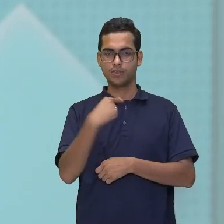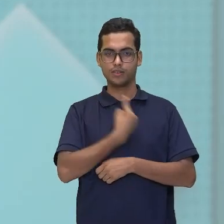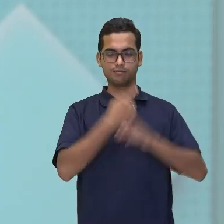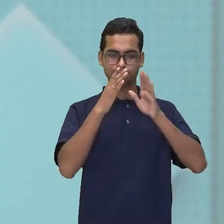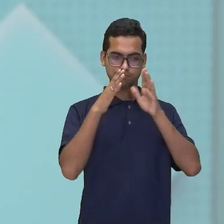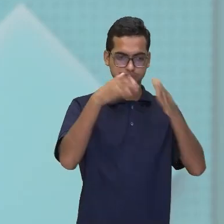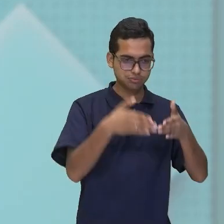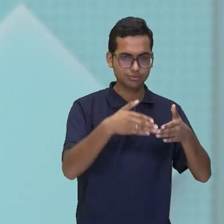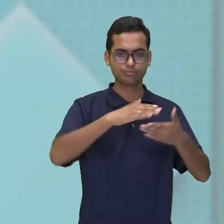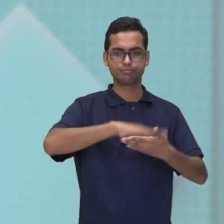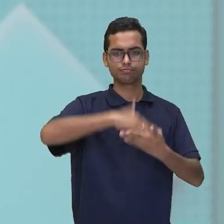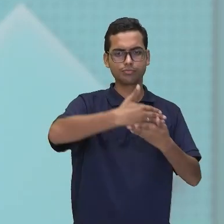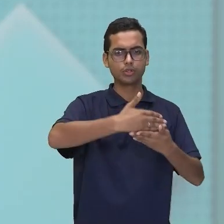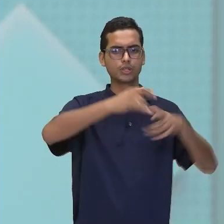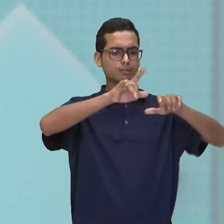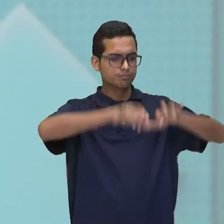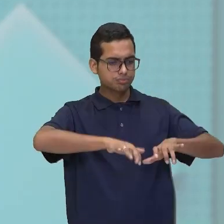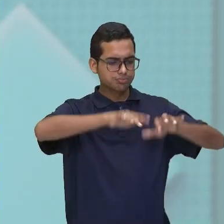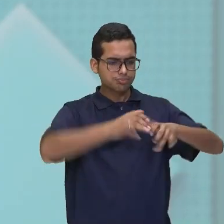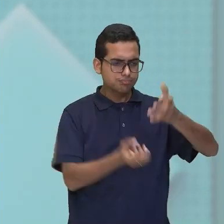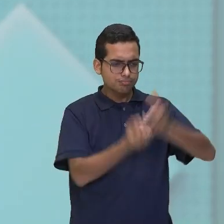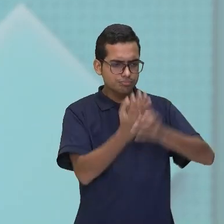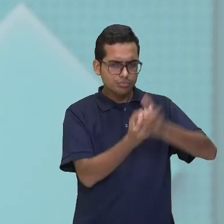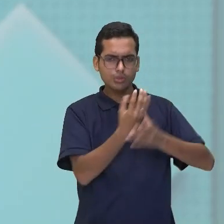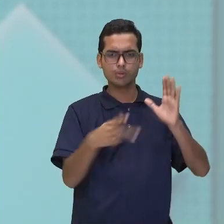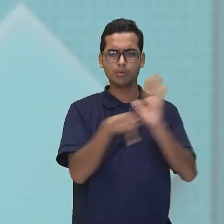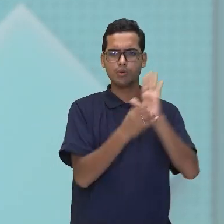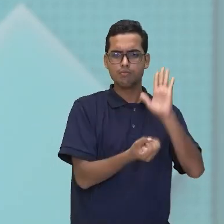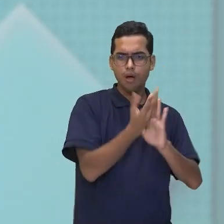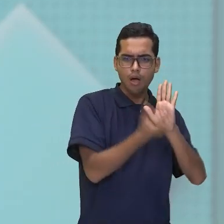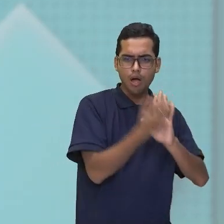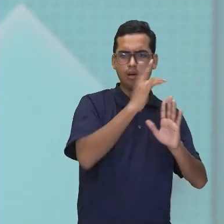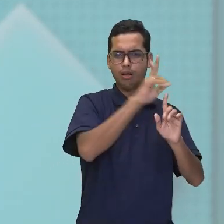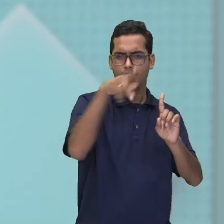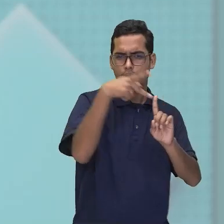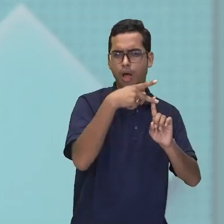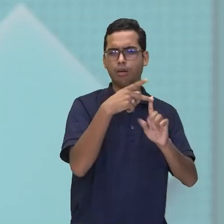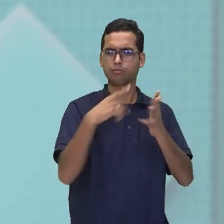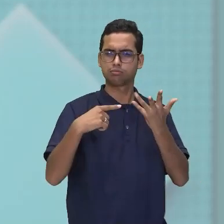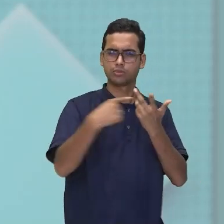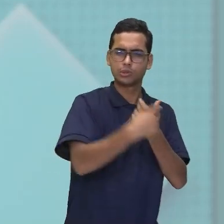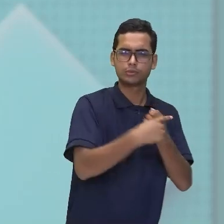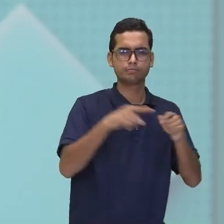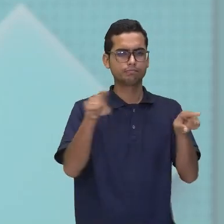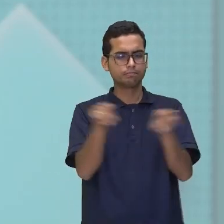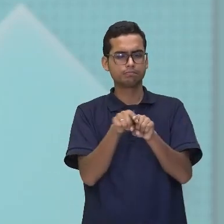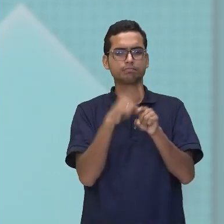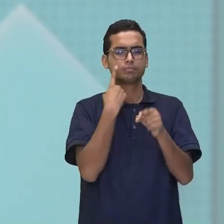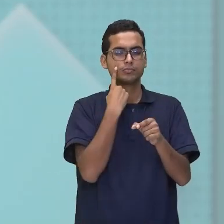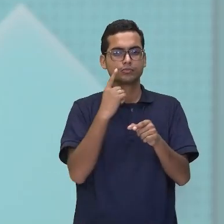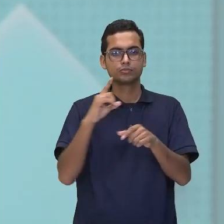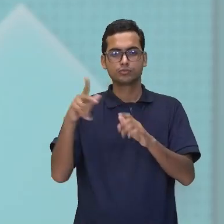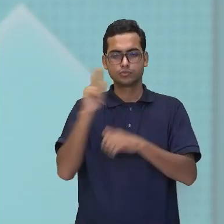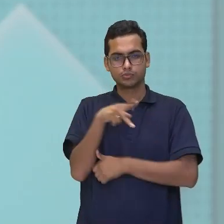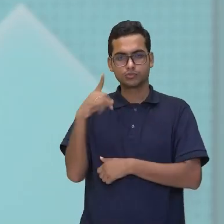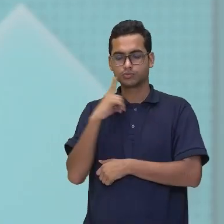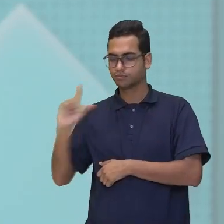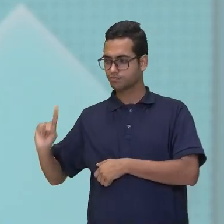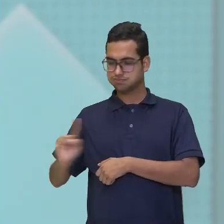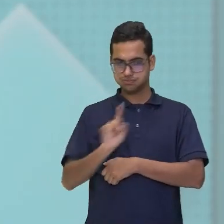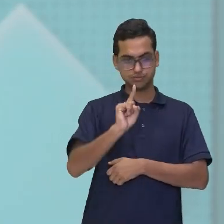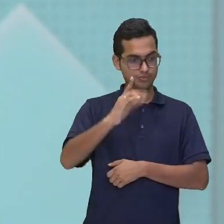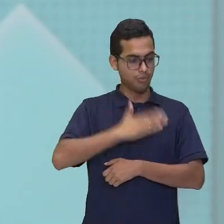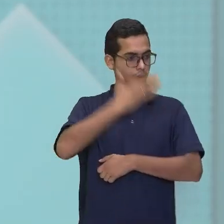bastante para produzirmos nossas aulas. Então, ele chegou lá de forma surpreendente e, através